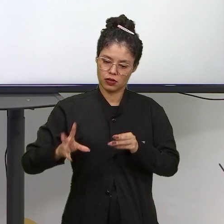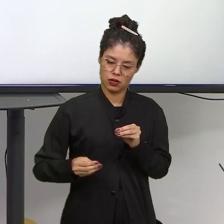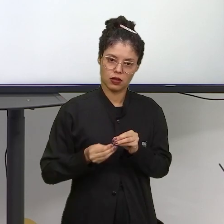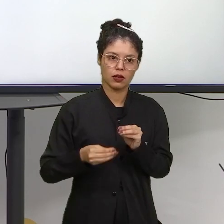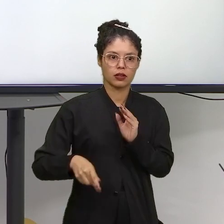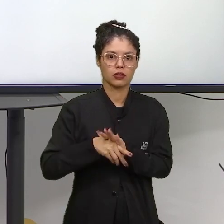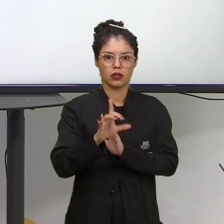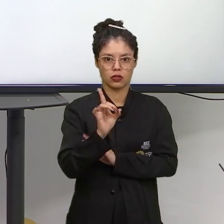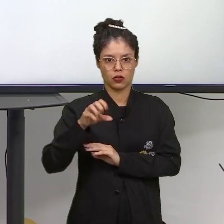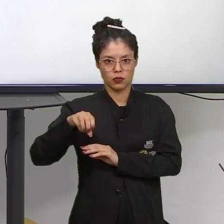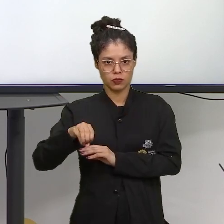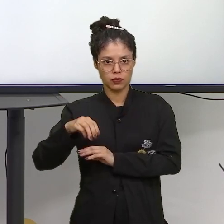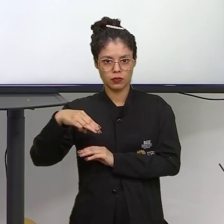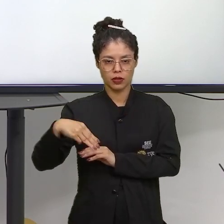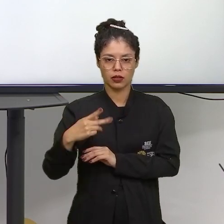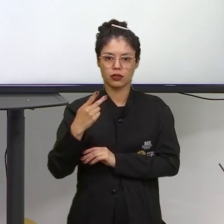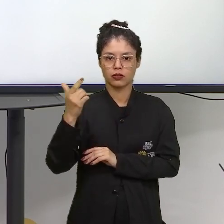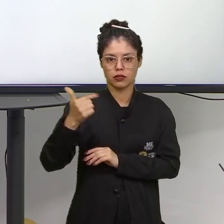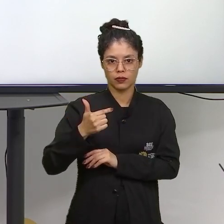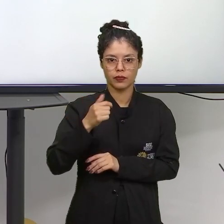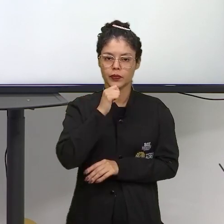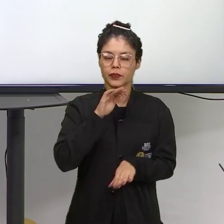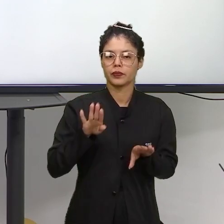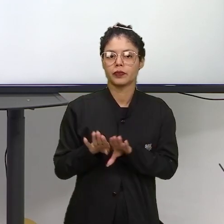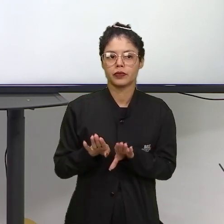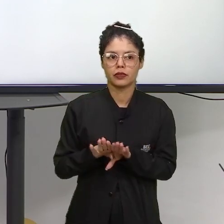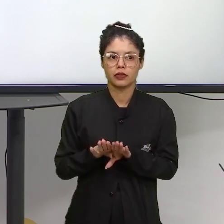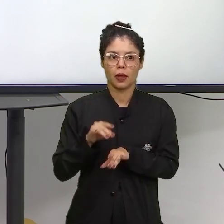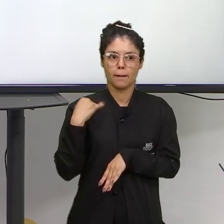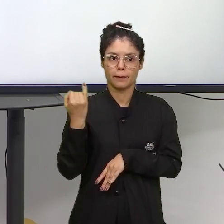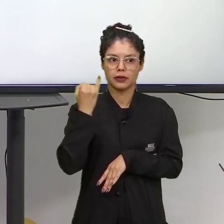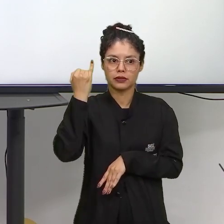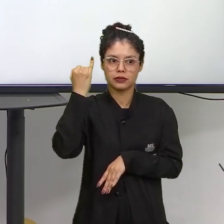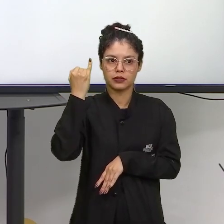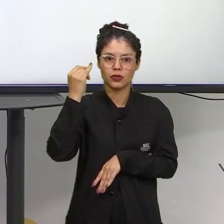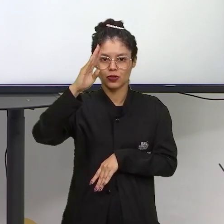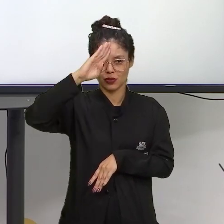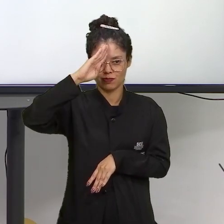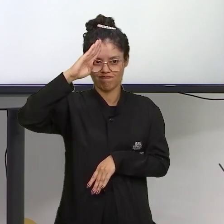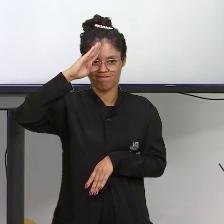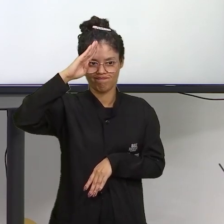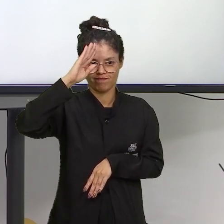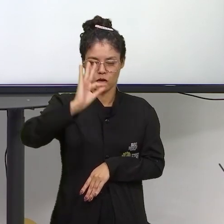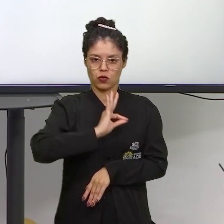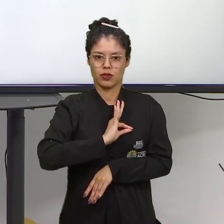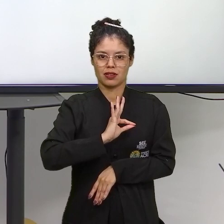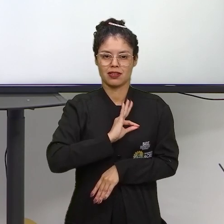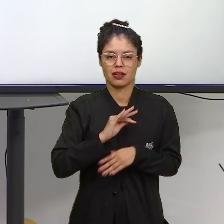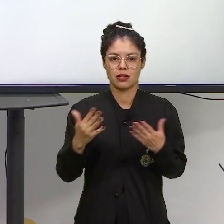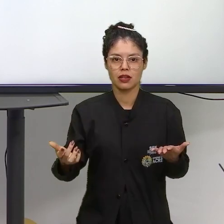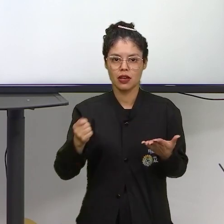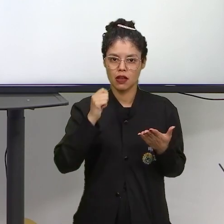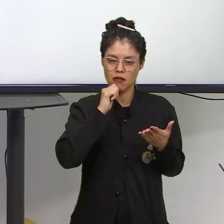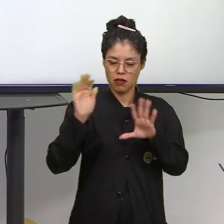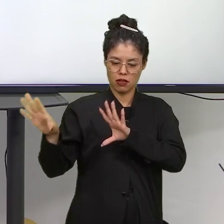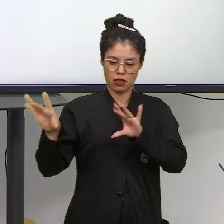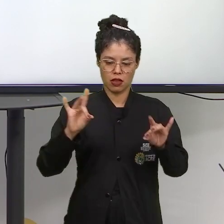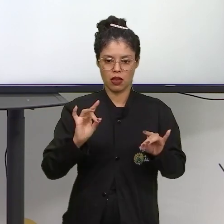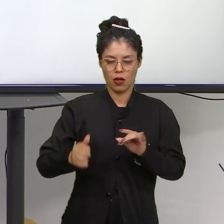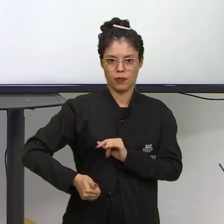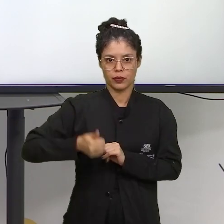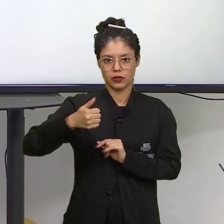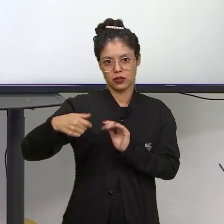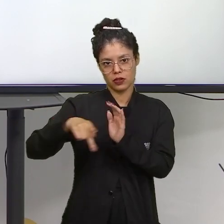Dom Pedro II. E isso, principalmente os militares. Os militares, através de um viés